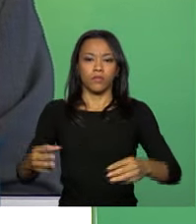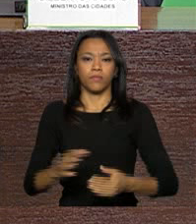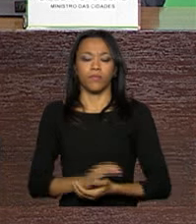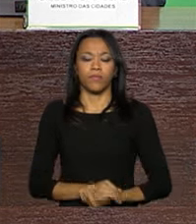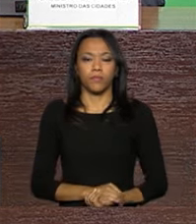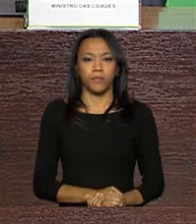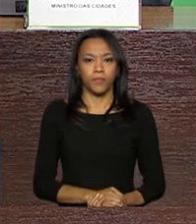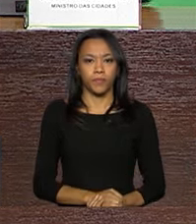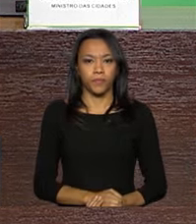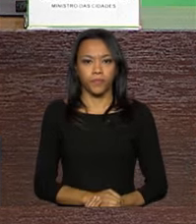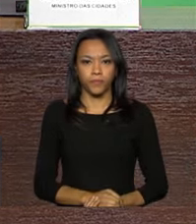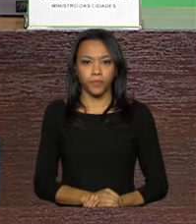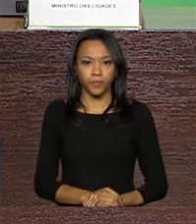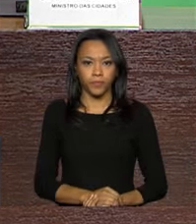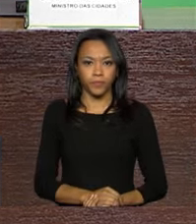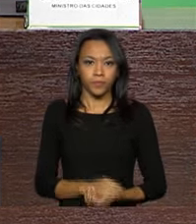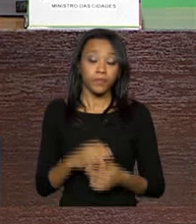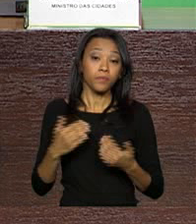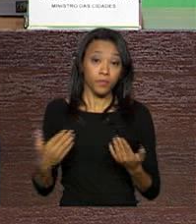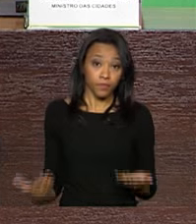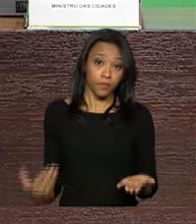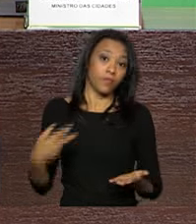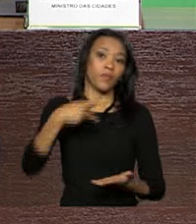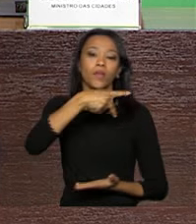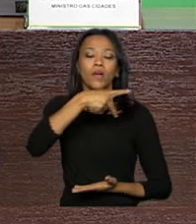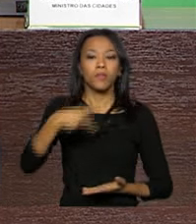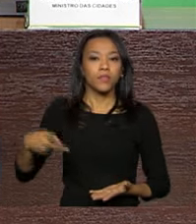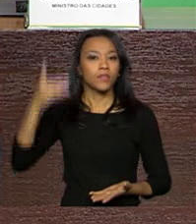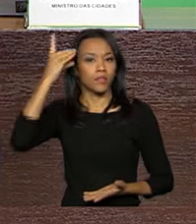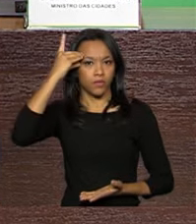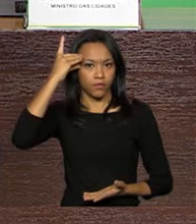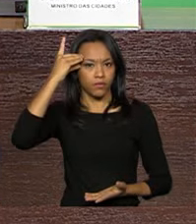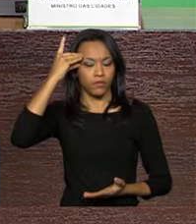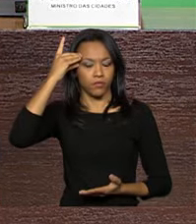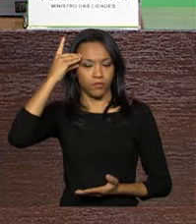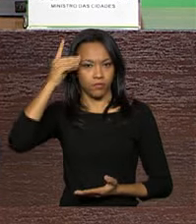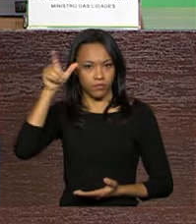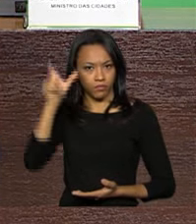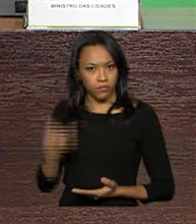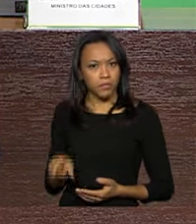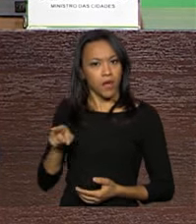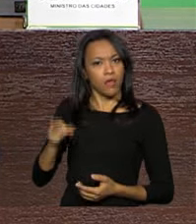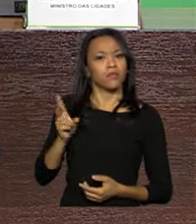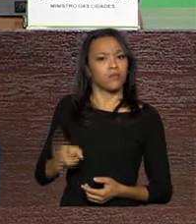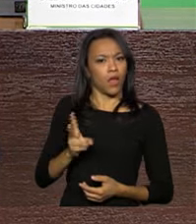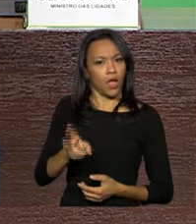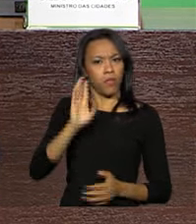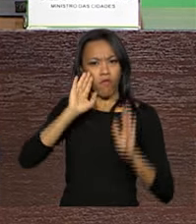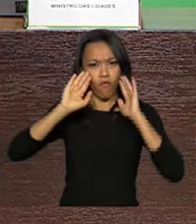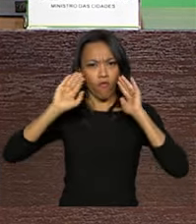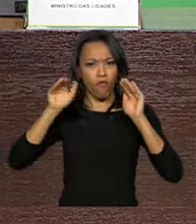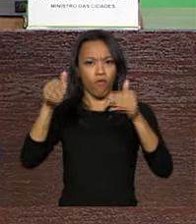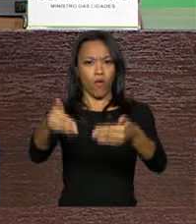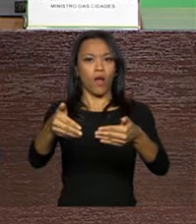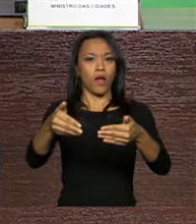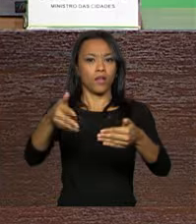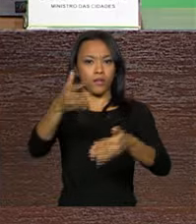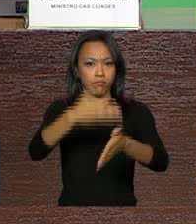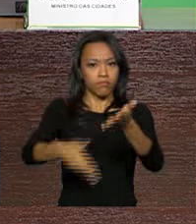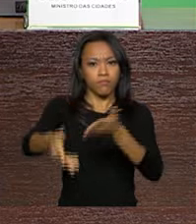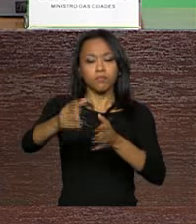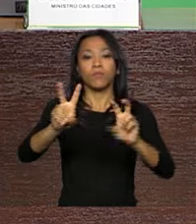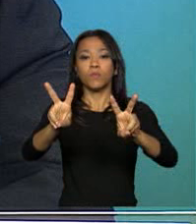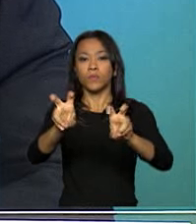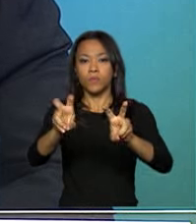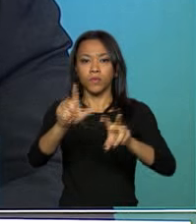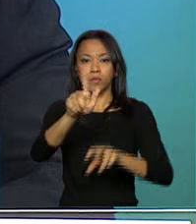bom a presidente Dilma sempre é muito sempre foi e é continua sendo muito focada em gestão pública